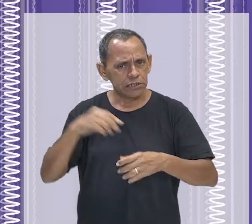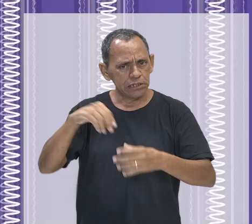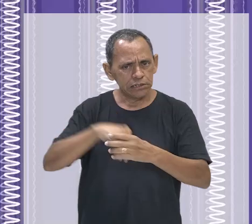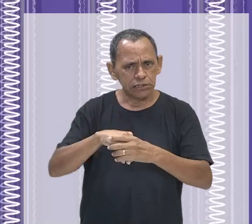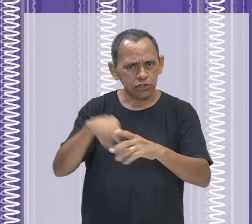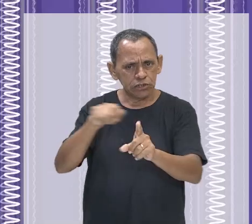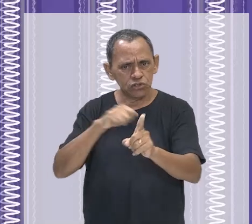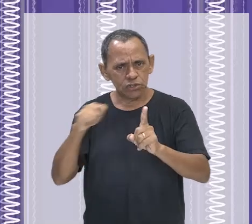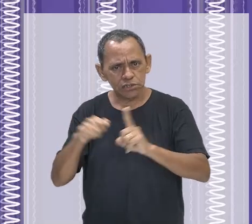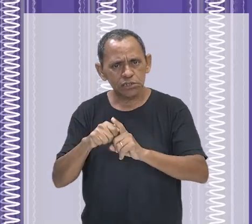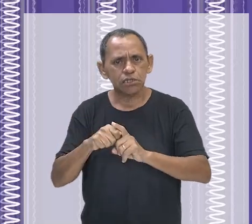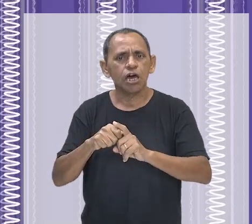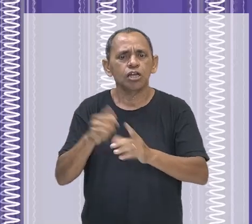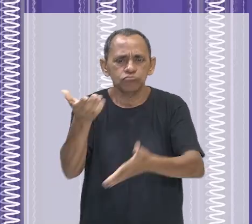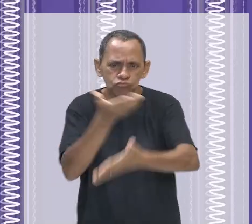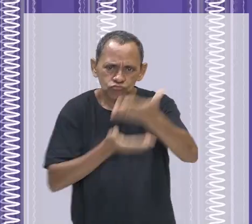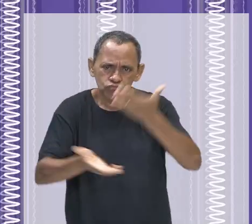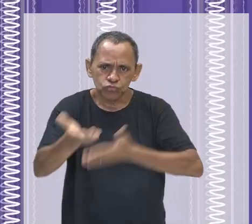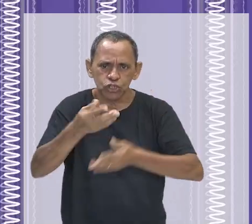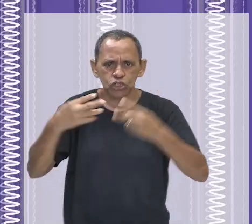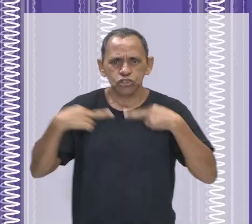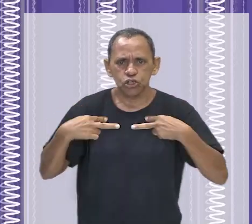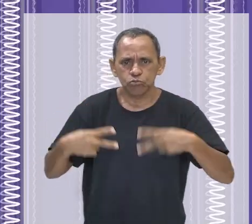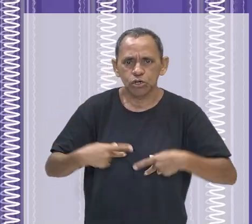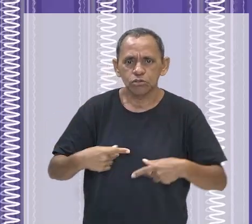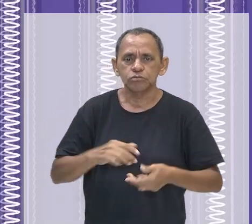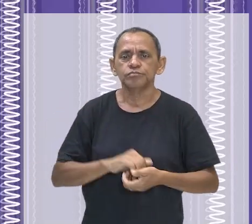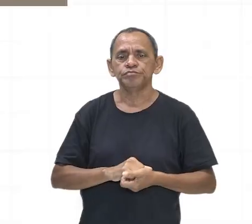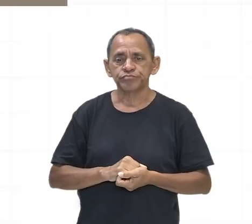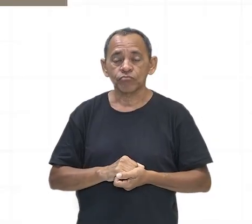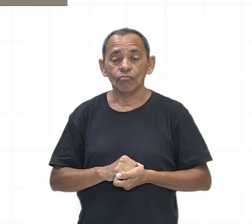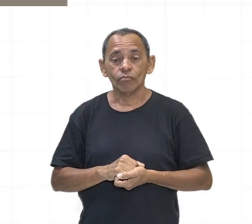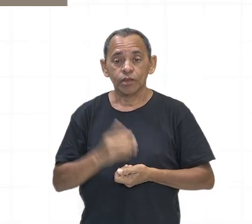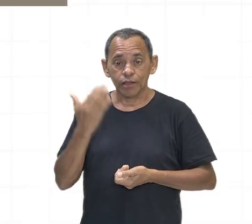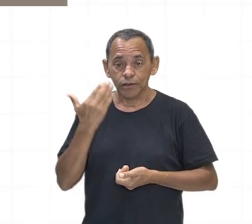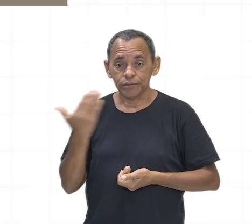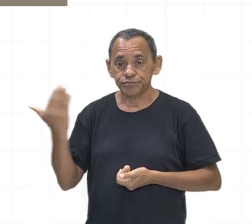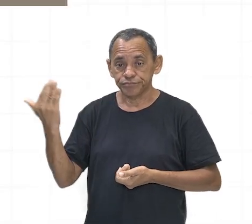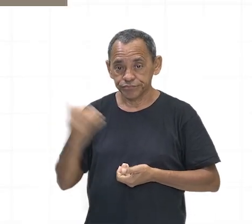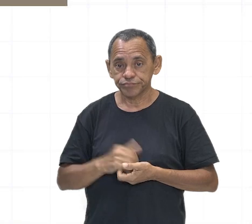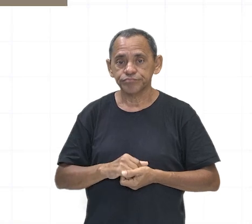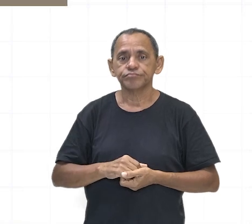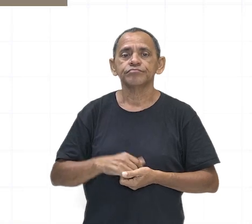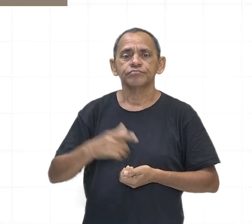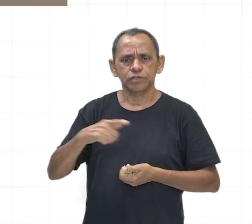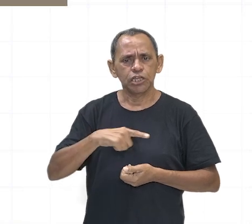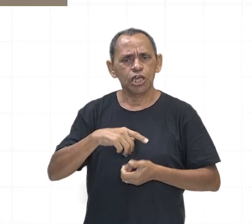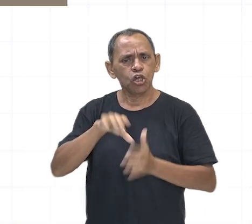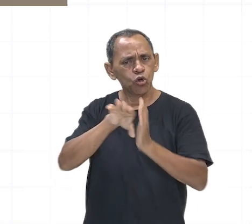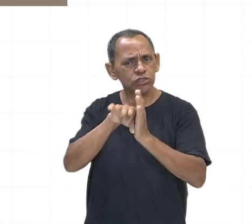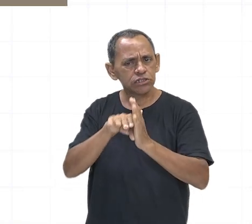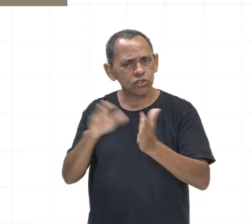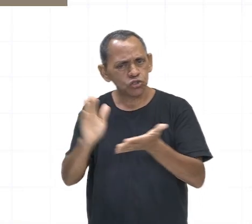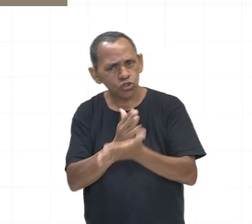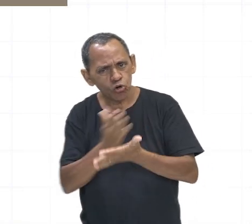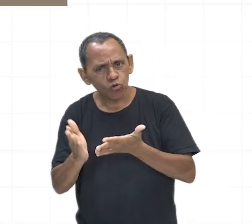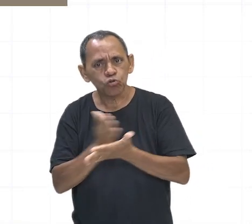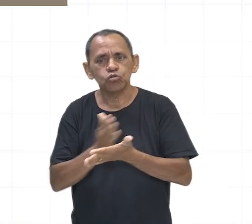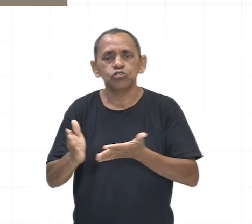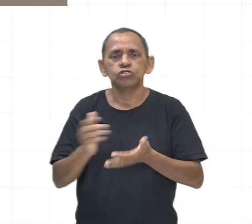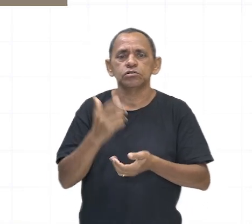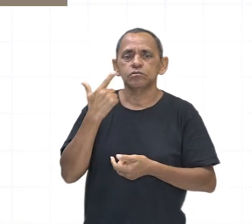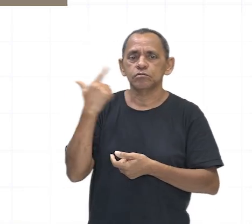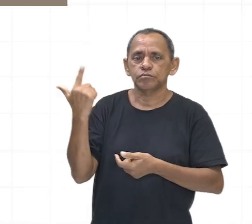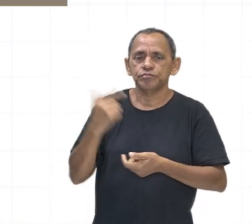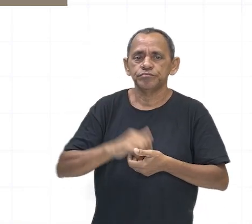E aqui nós vamos ver algumas definições sobre o nosso tema de hoje. Olha só, eu coloquei para